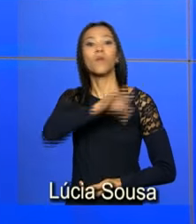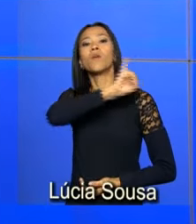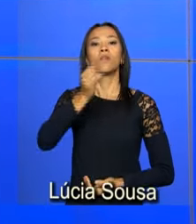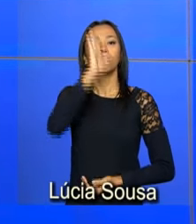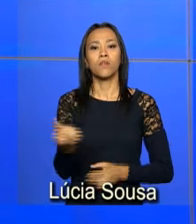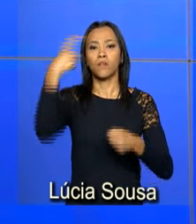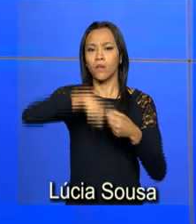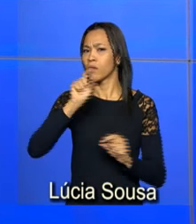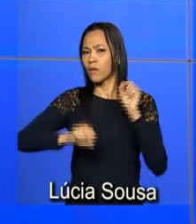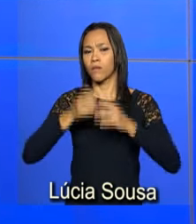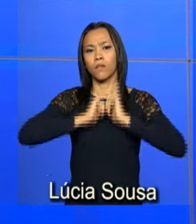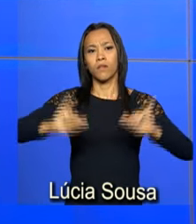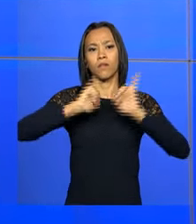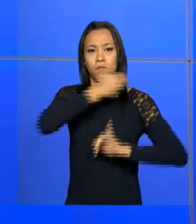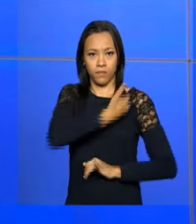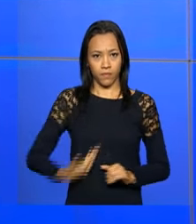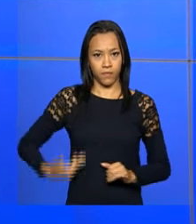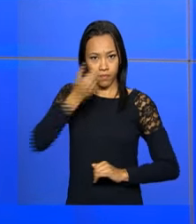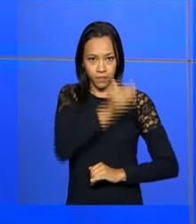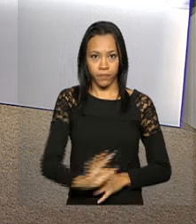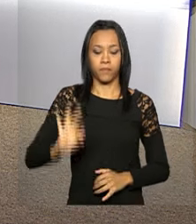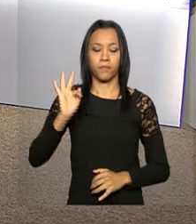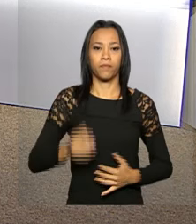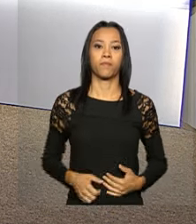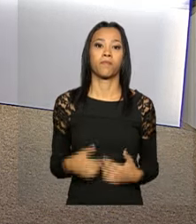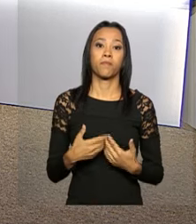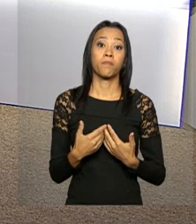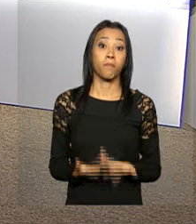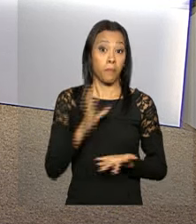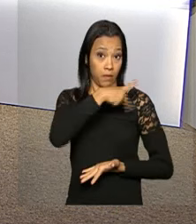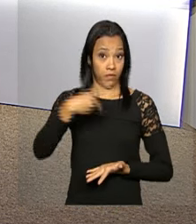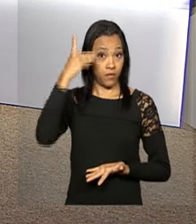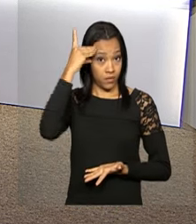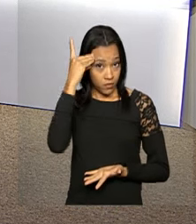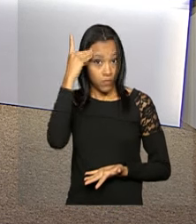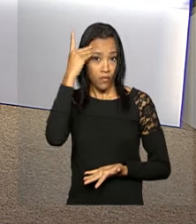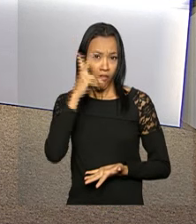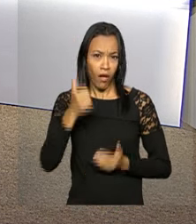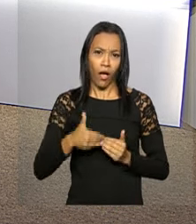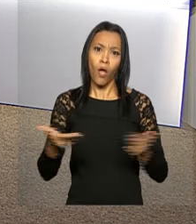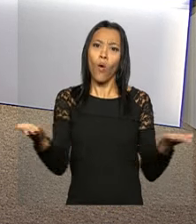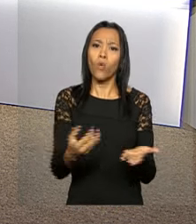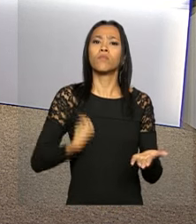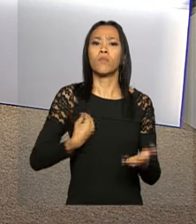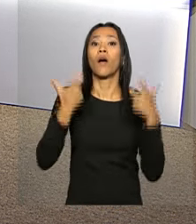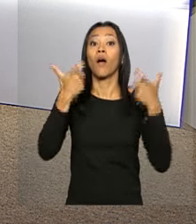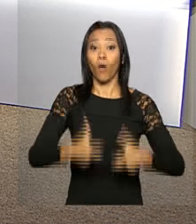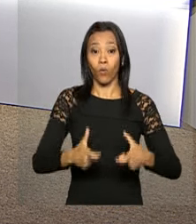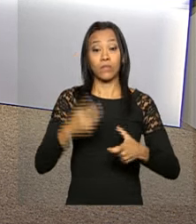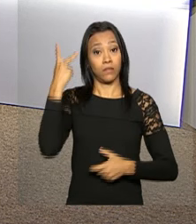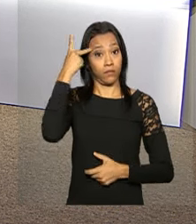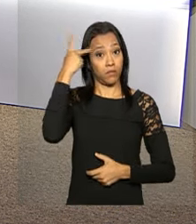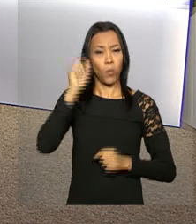Olá, estamos de volta com outras informações do governo federal. A presidenta Dilma Roussef estará hoje em São Paulo.